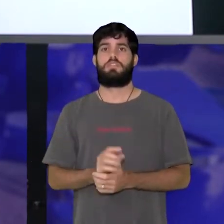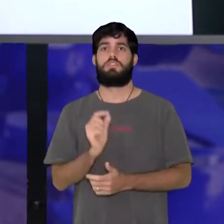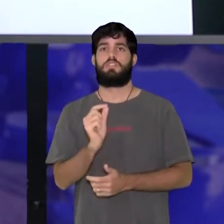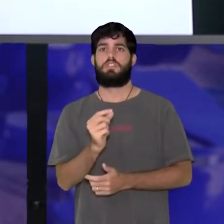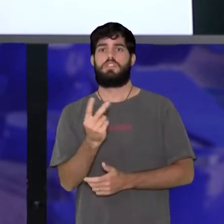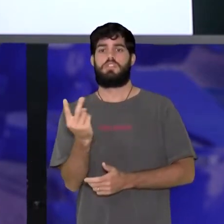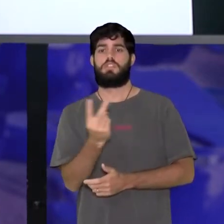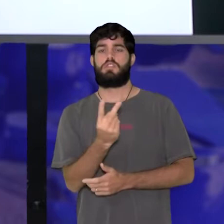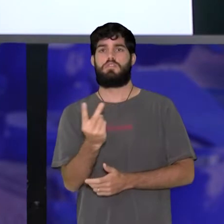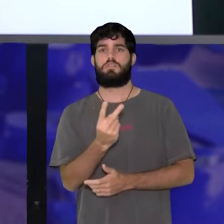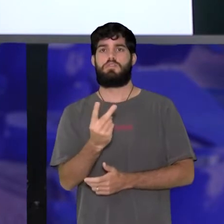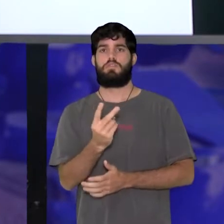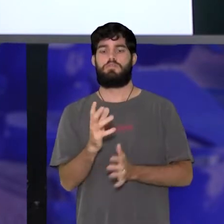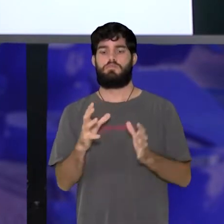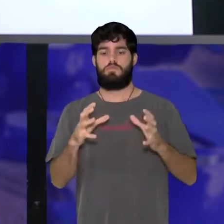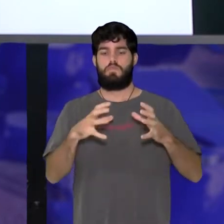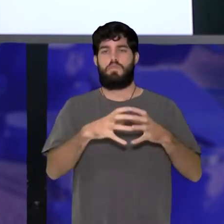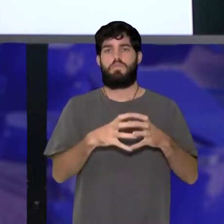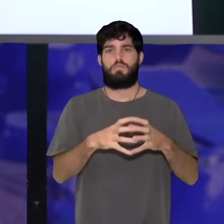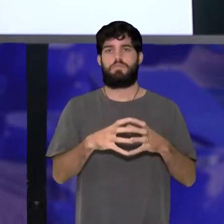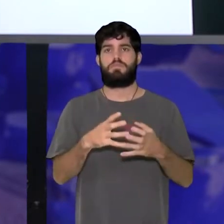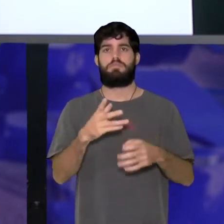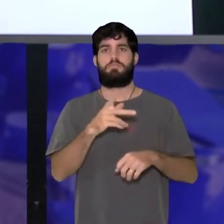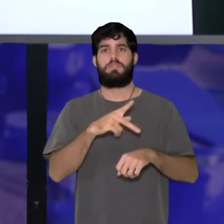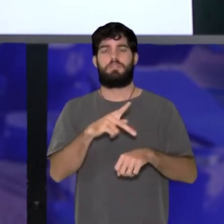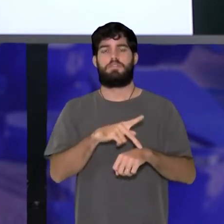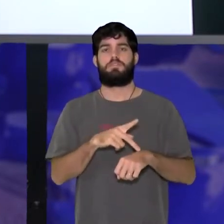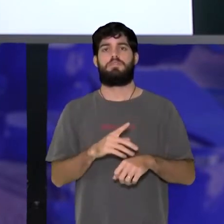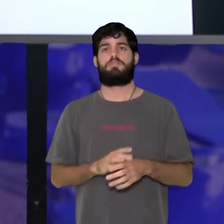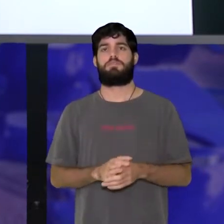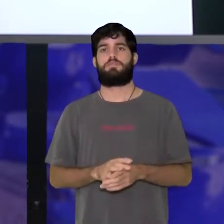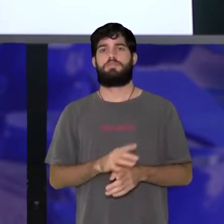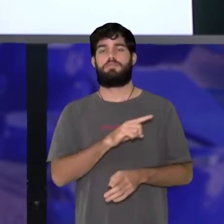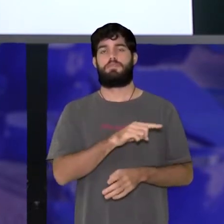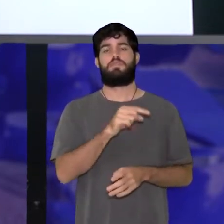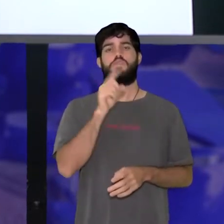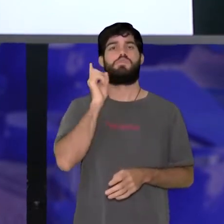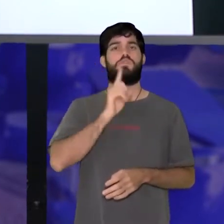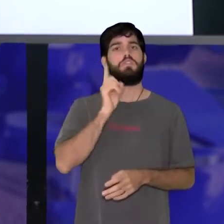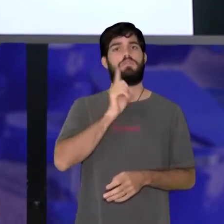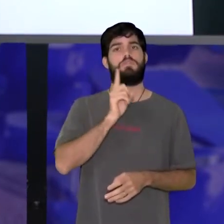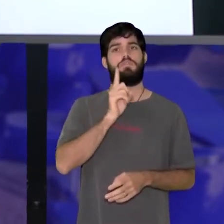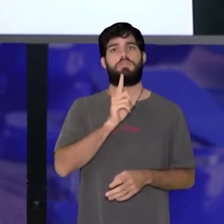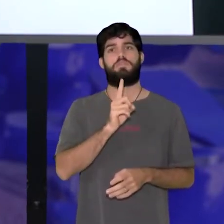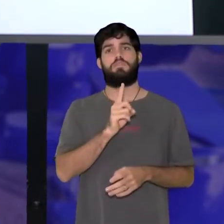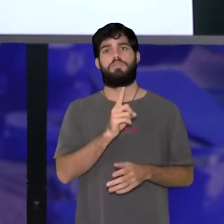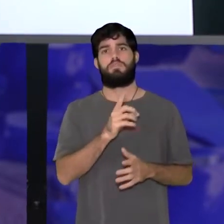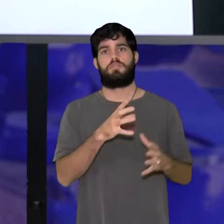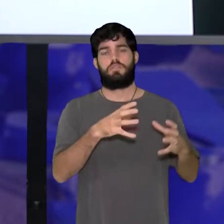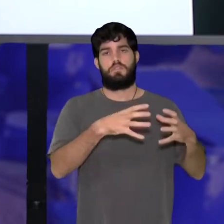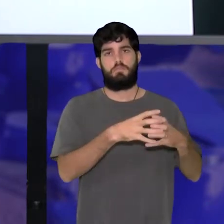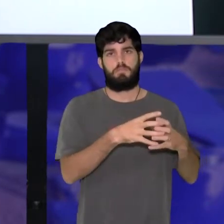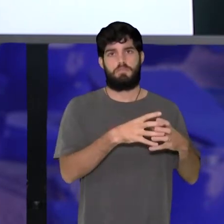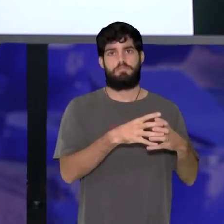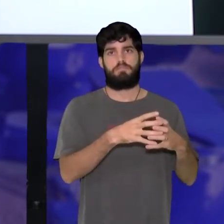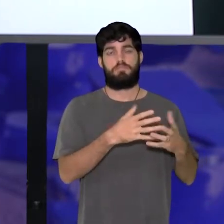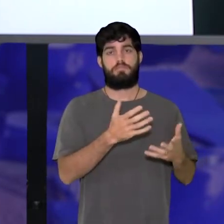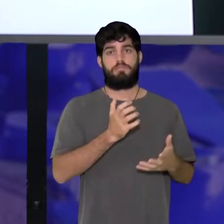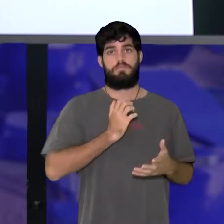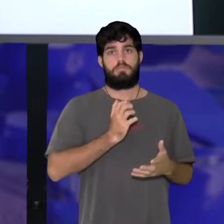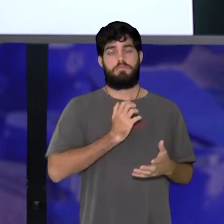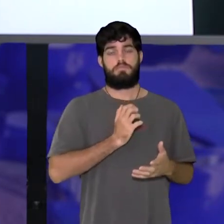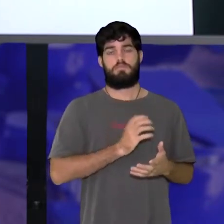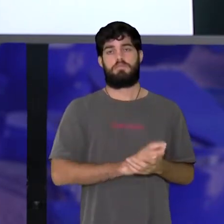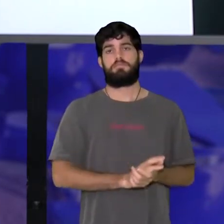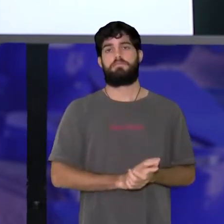envolveu dois blocos principais, né? Envolveu os Estados Unidos e o bloco capitalista rico e